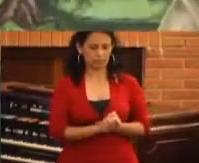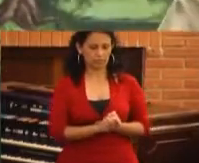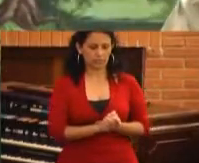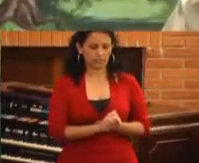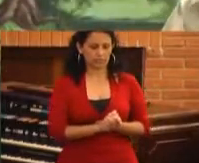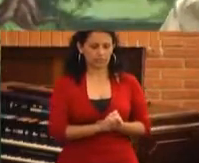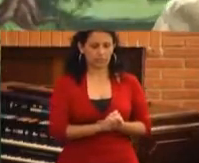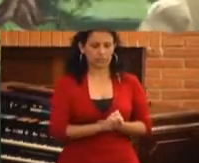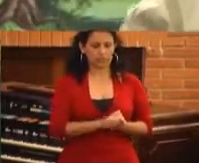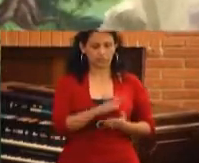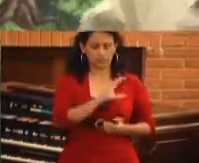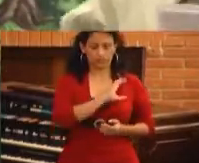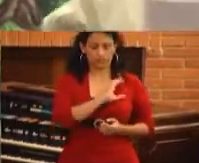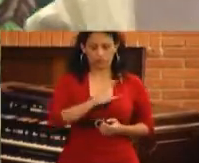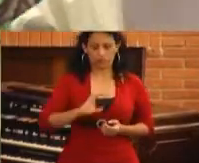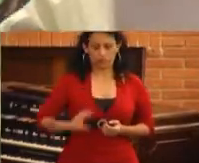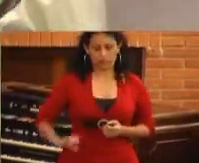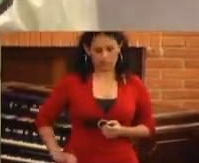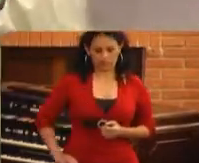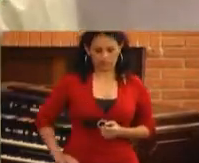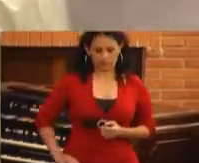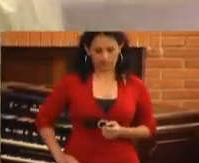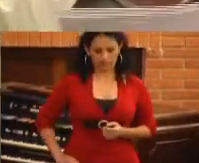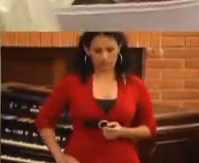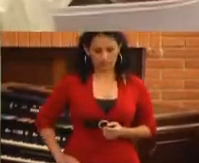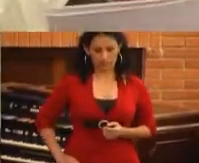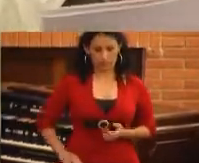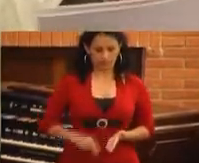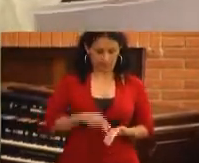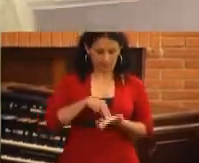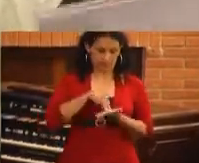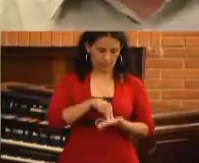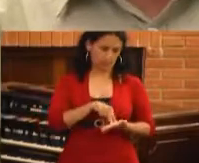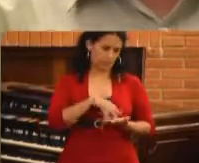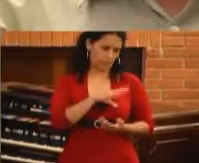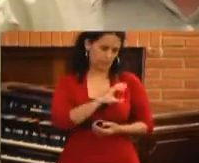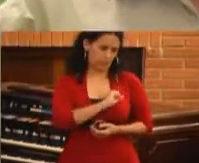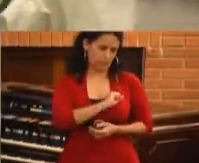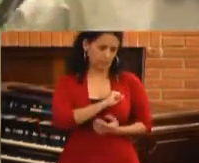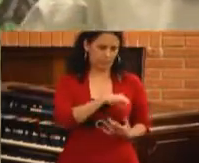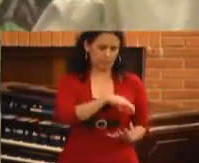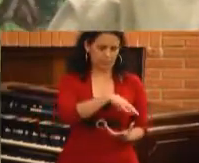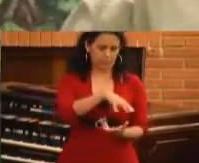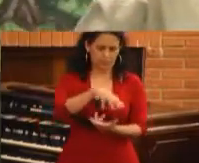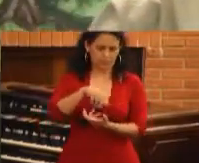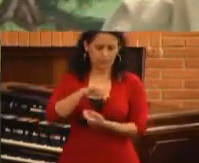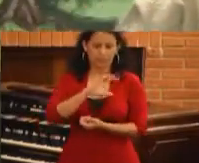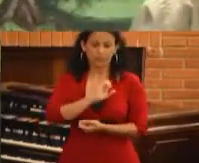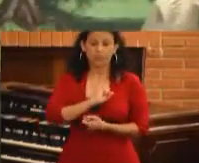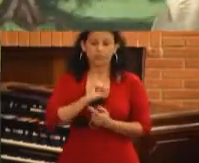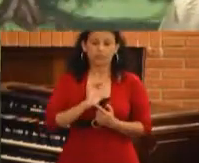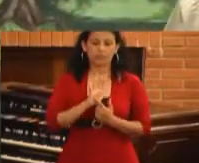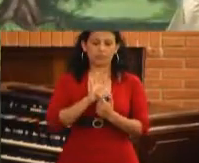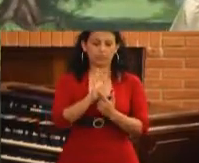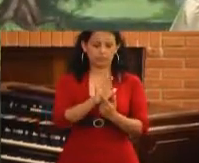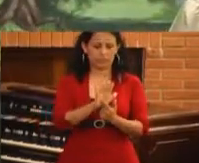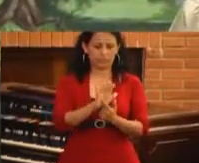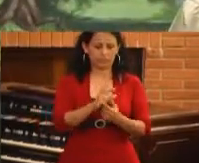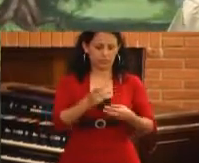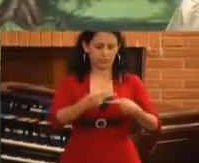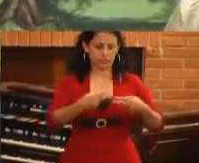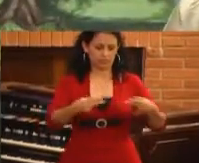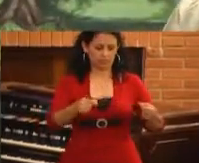Cristo, calçado com o amor do mundo, o amor que se manifesta em